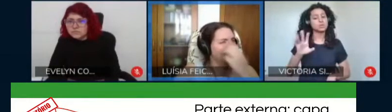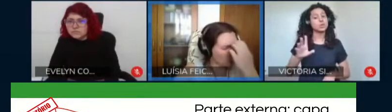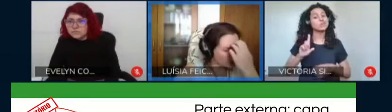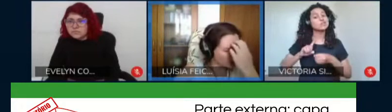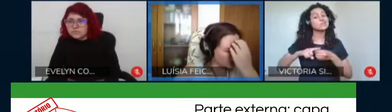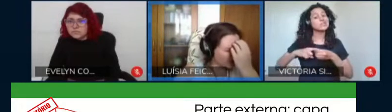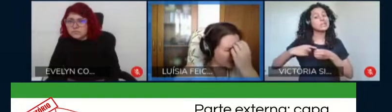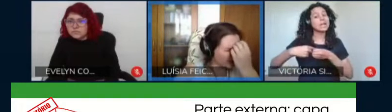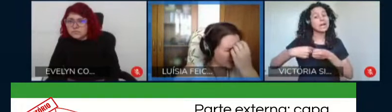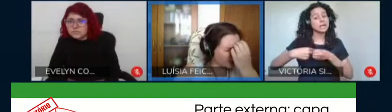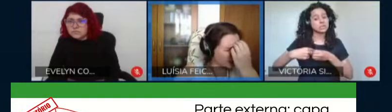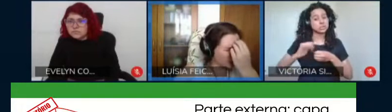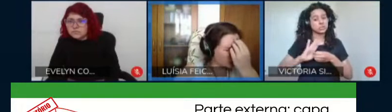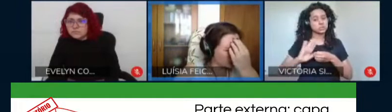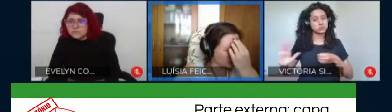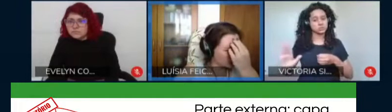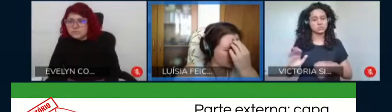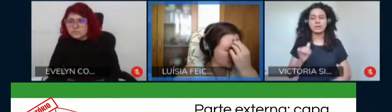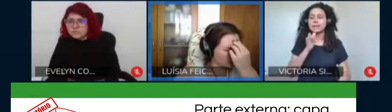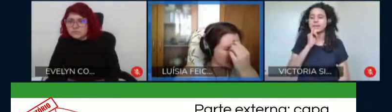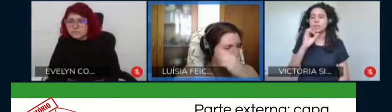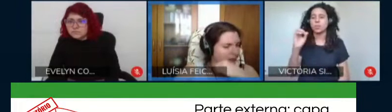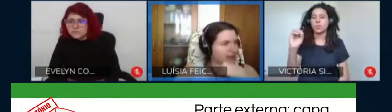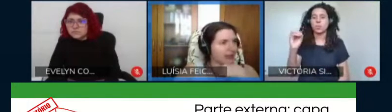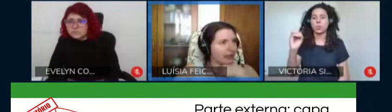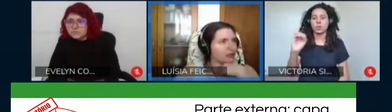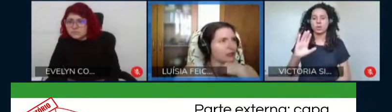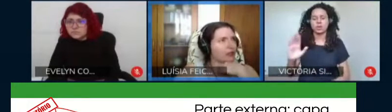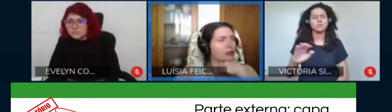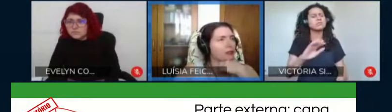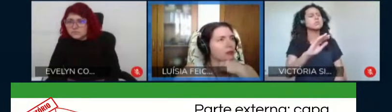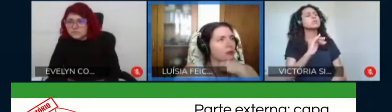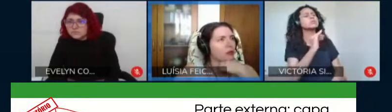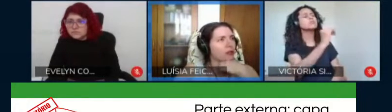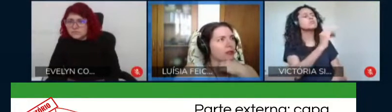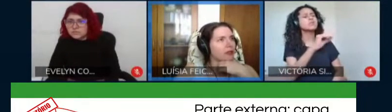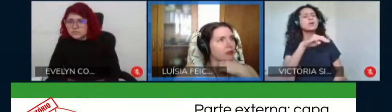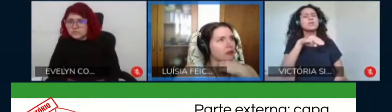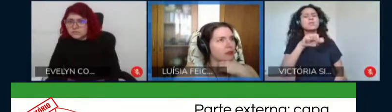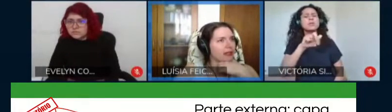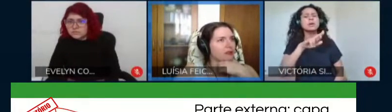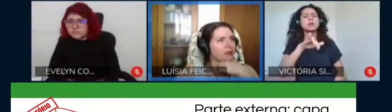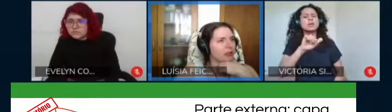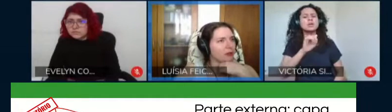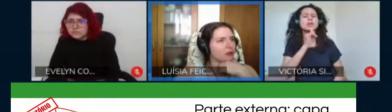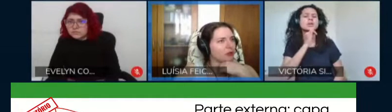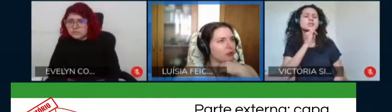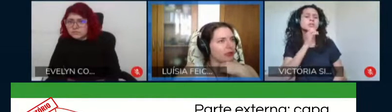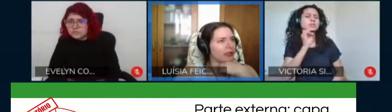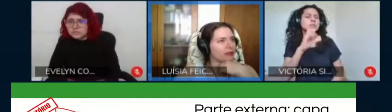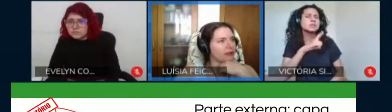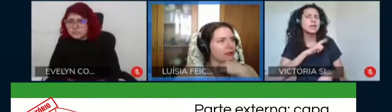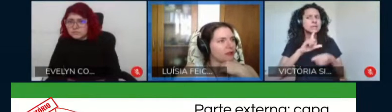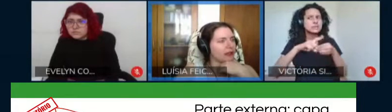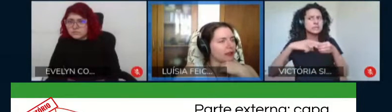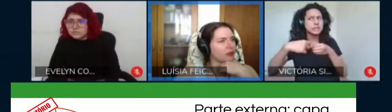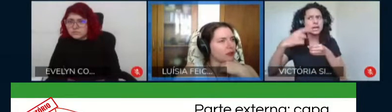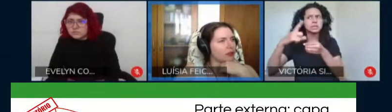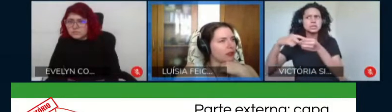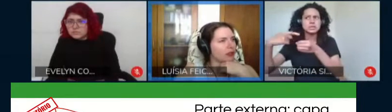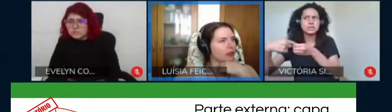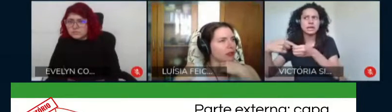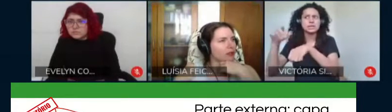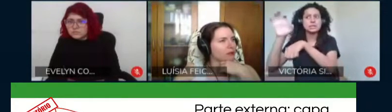que me corrija se eu estiver errada, Marina, quando tem uma cidade homônima em outro estado, daí pode colocar a sigla do